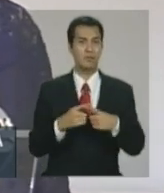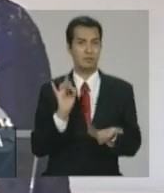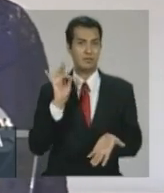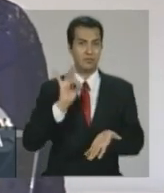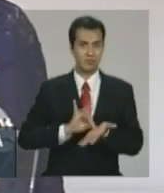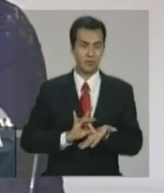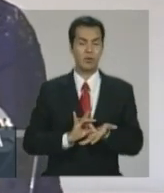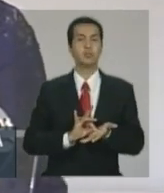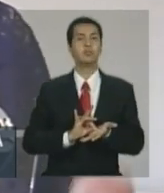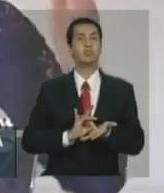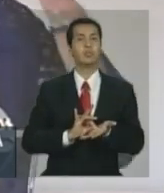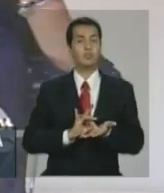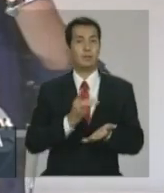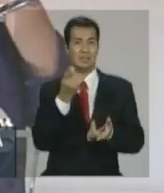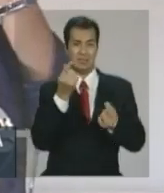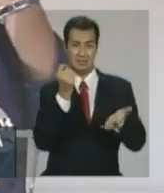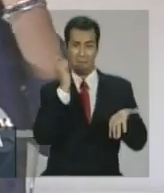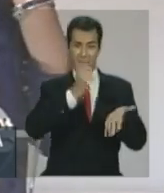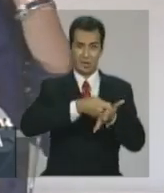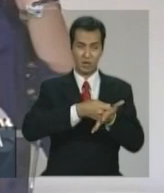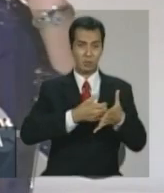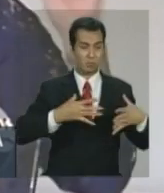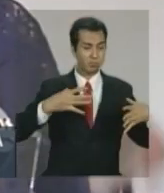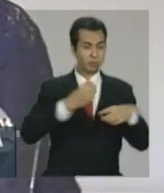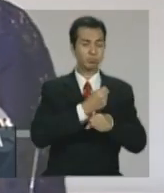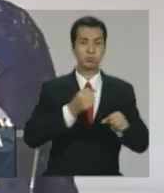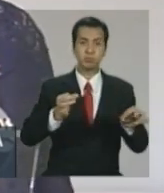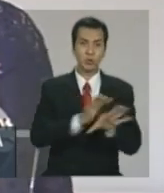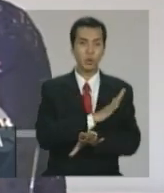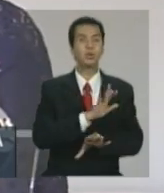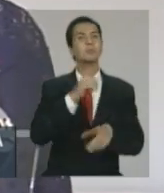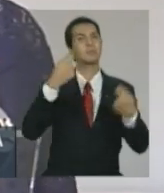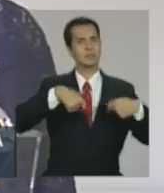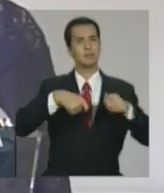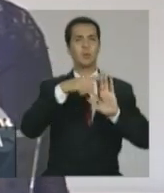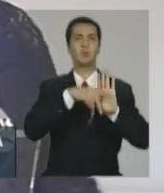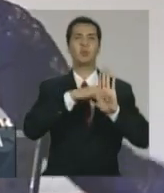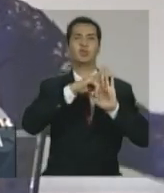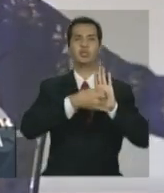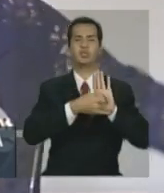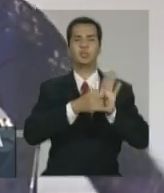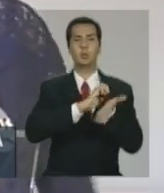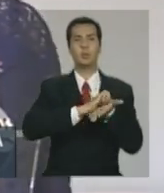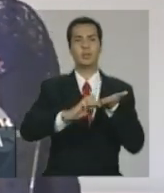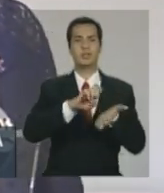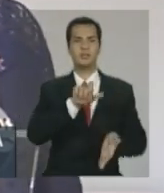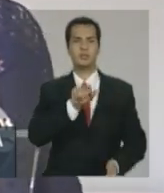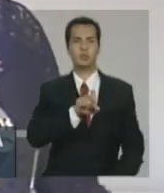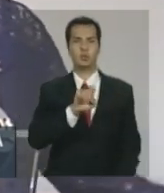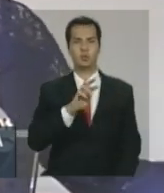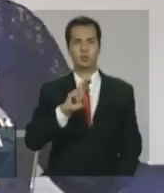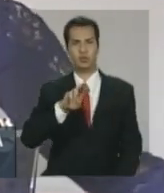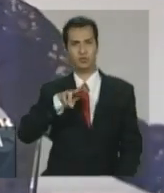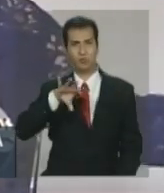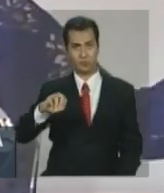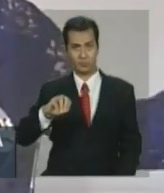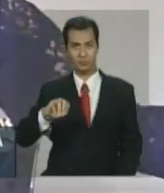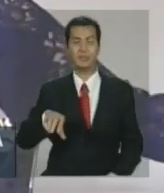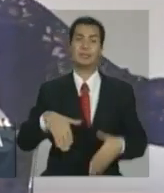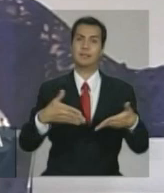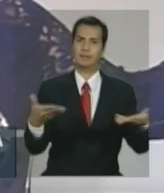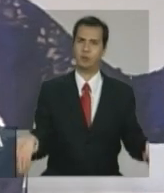faz projeto executivo. Então, nós refizemos quase tudo de projeto básico ao longo